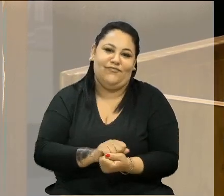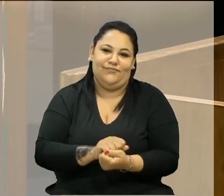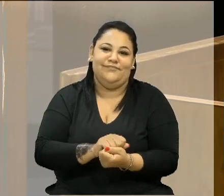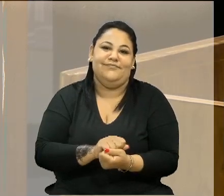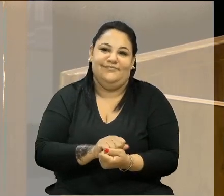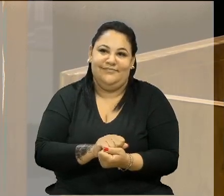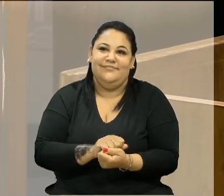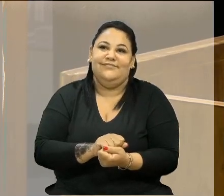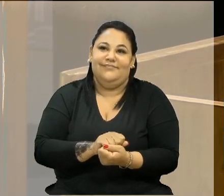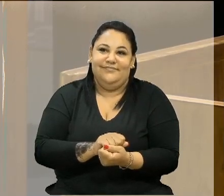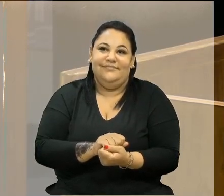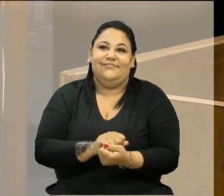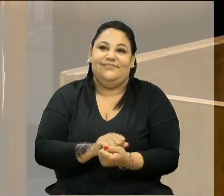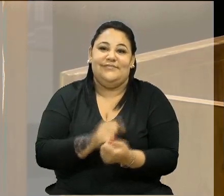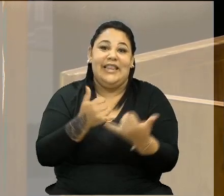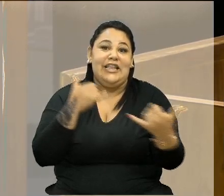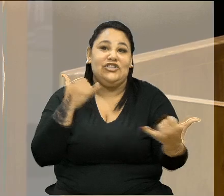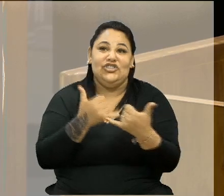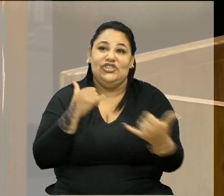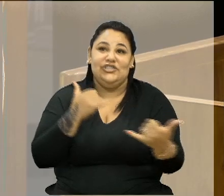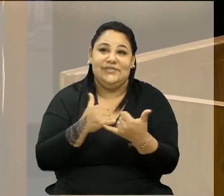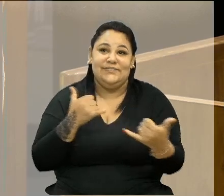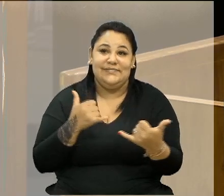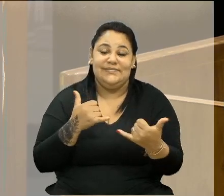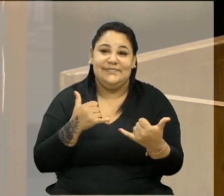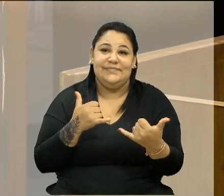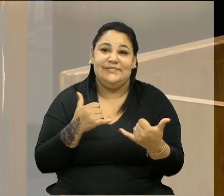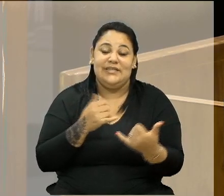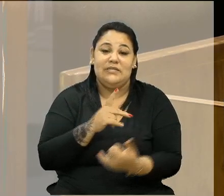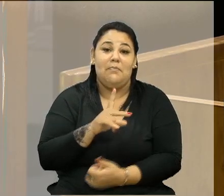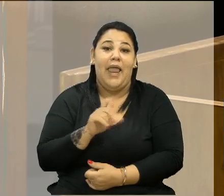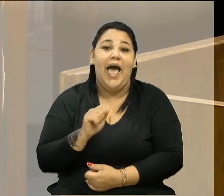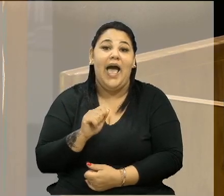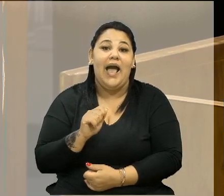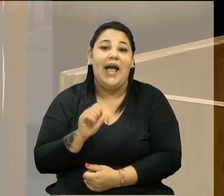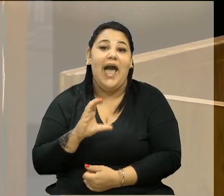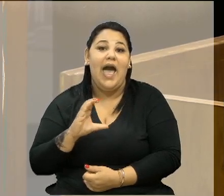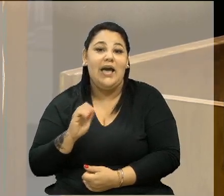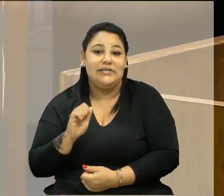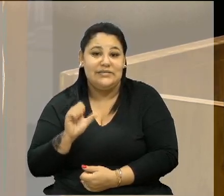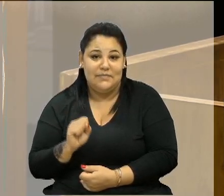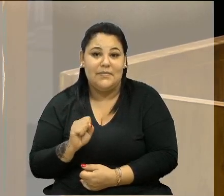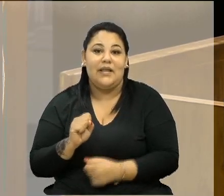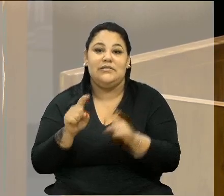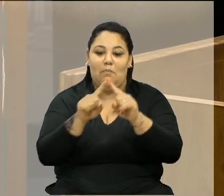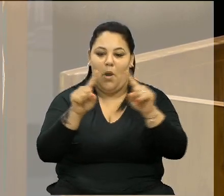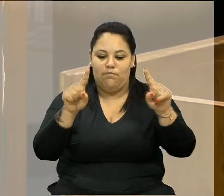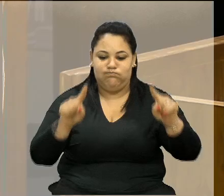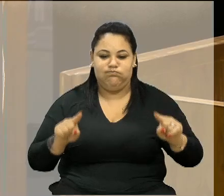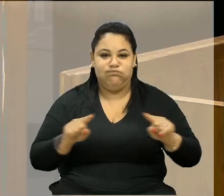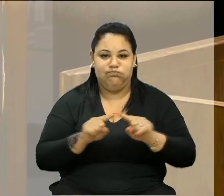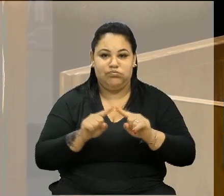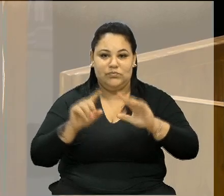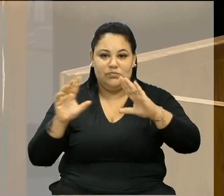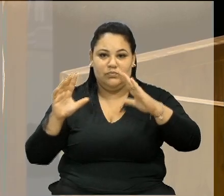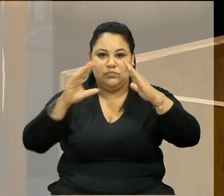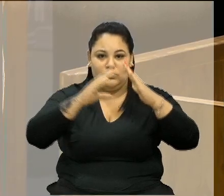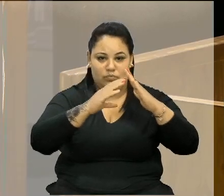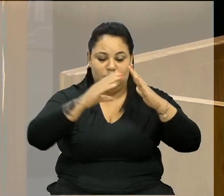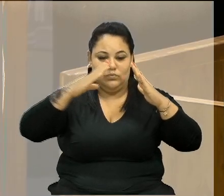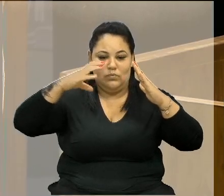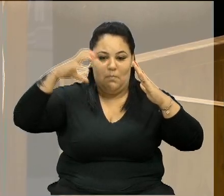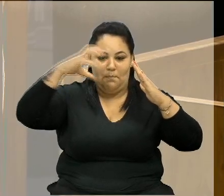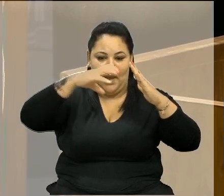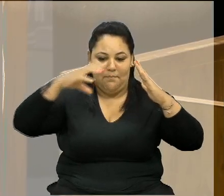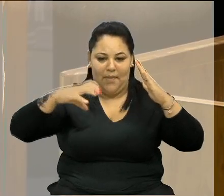energia ser produzida através das placas. E isso é possível hoje, não precisa mais colocar nos telhados